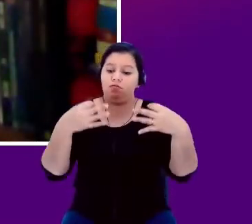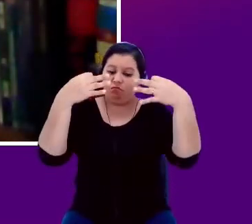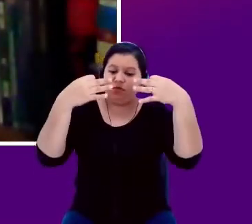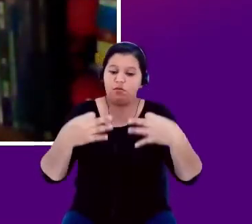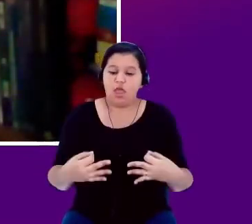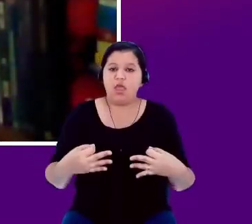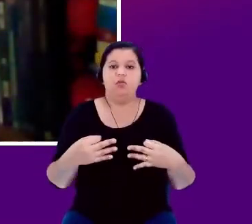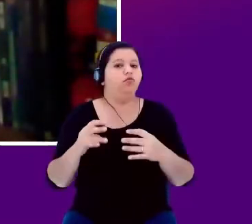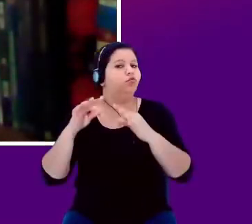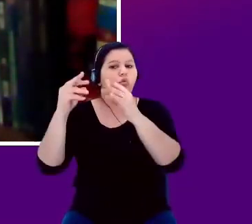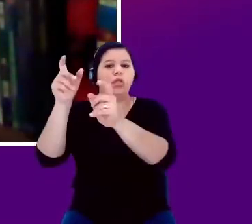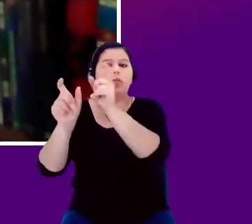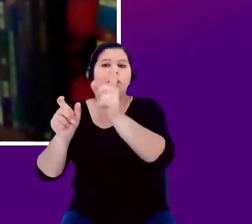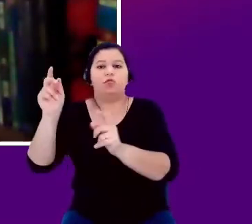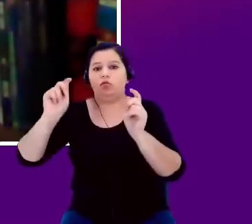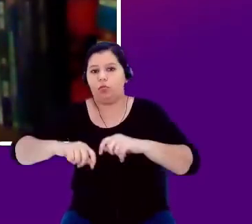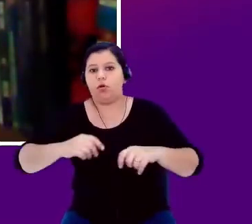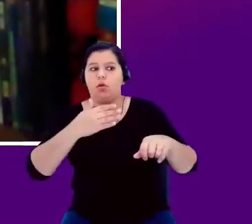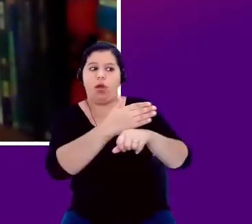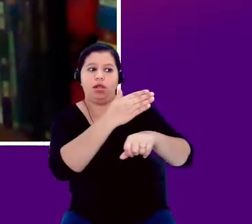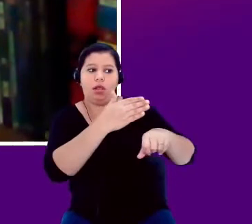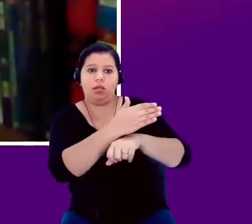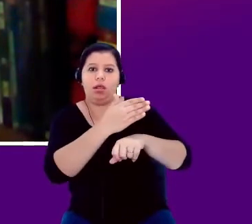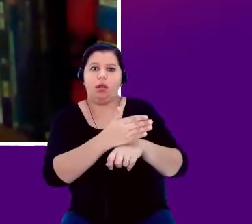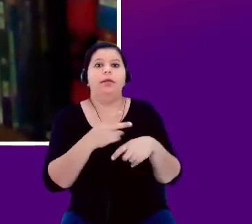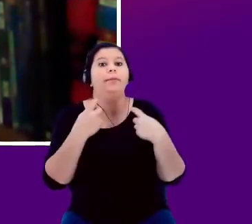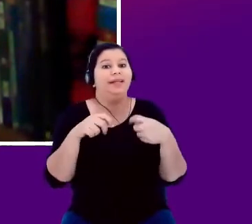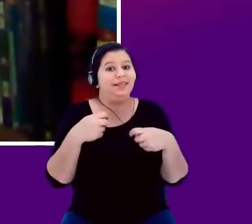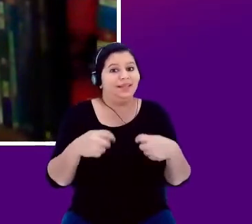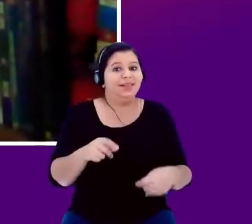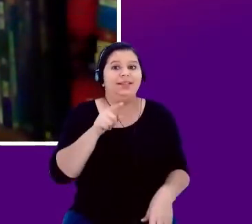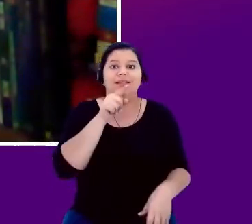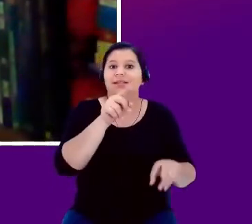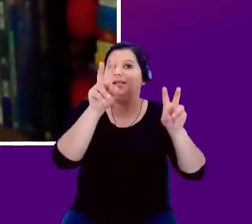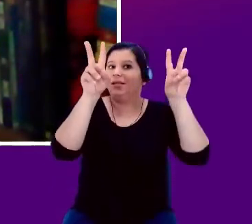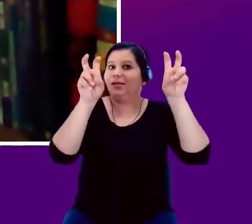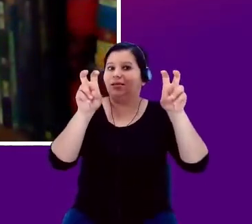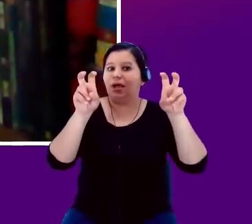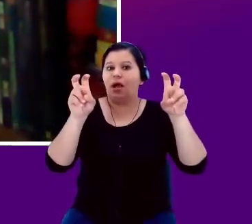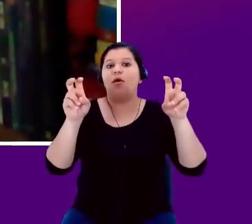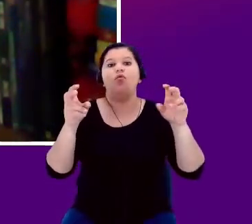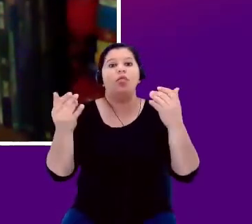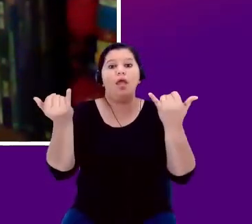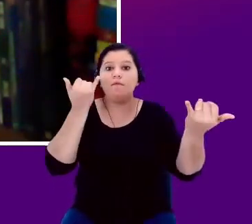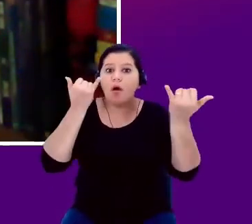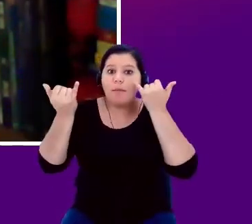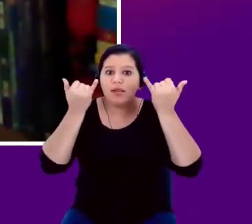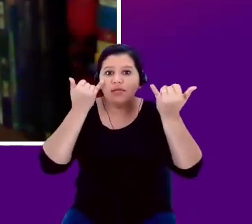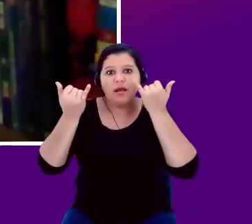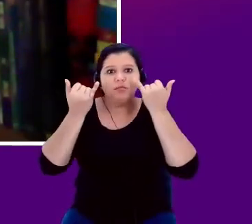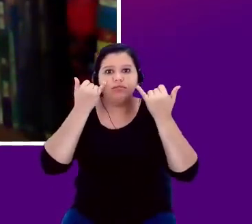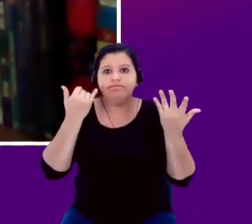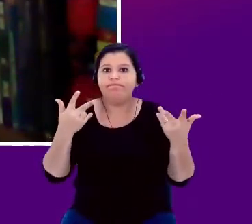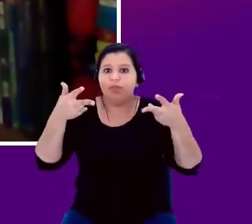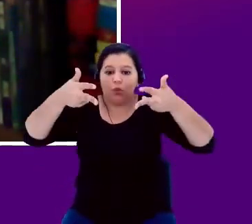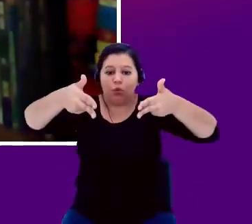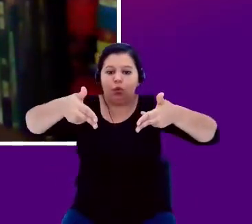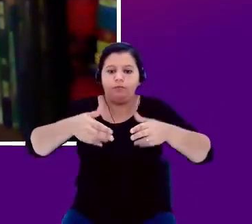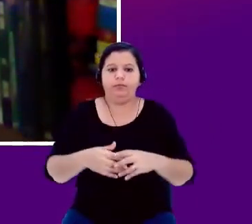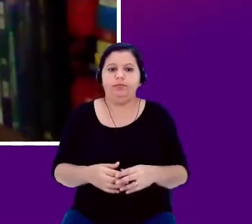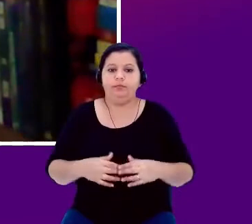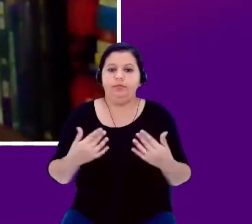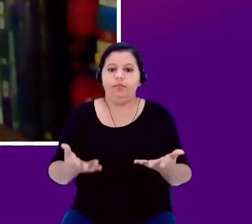as pessoas, né? É preciso lidar com essa questão da assimetria informacional, né? Então, no âmbito do mercado